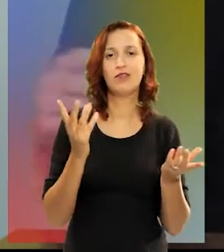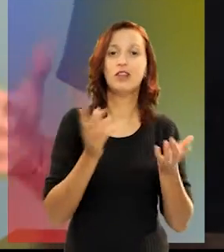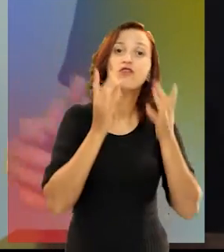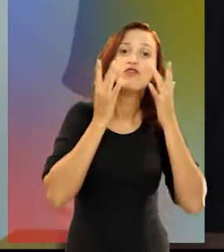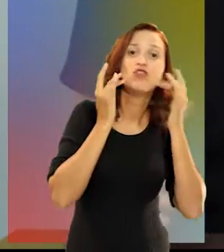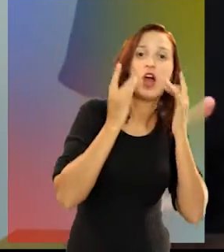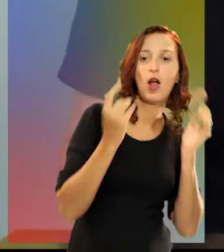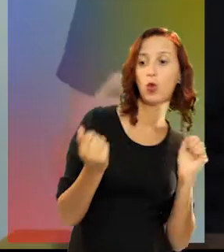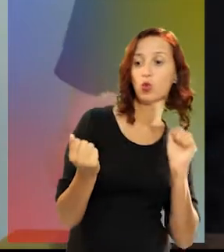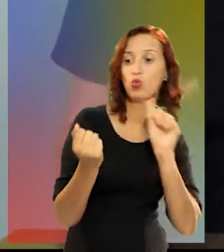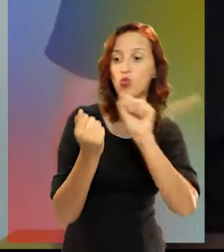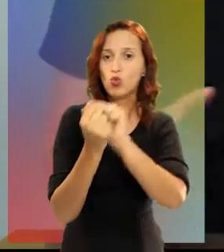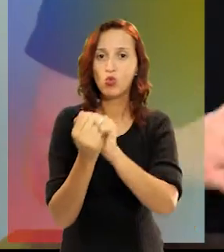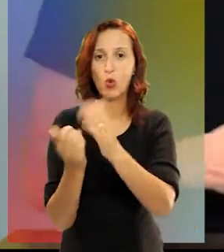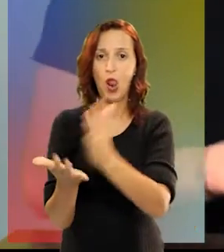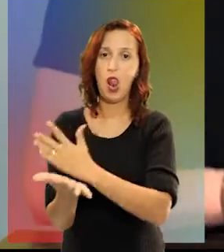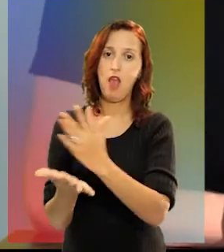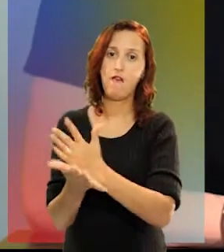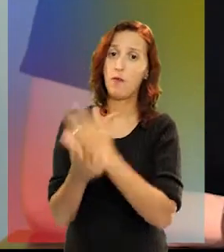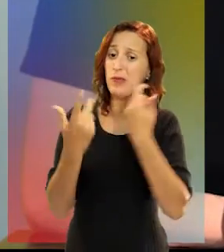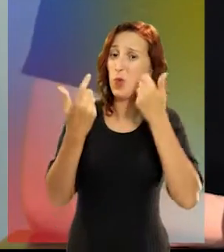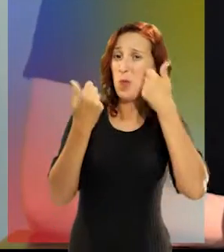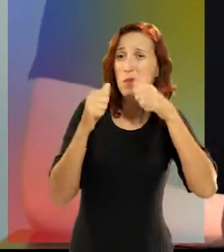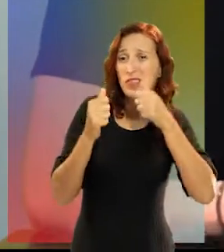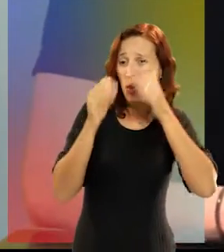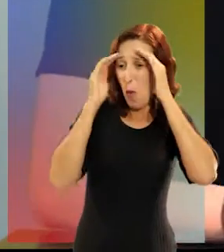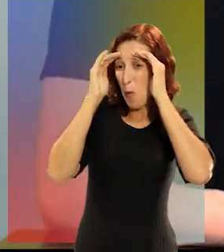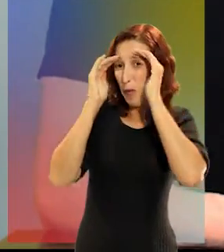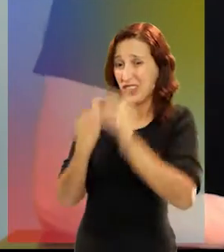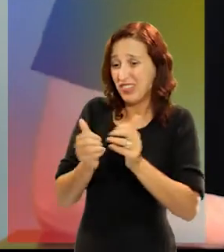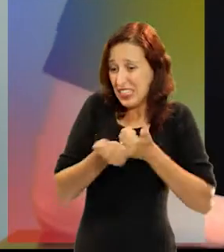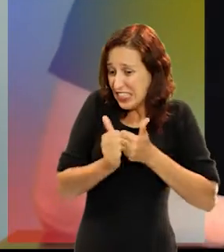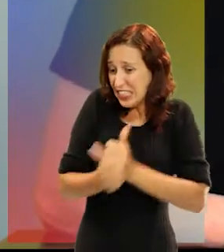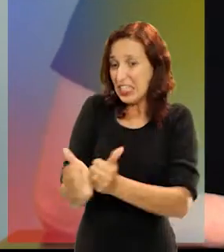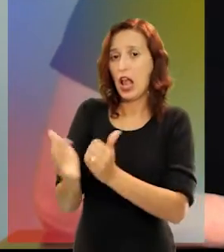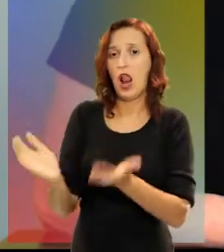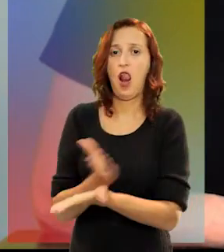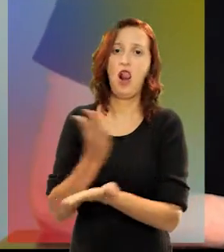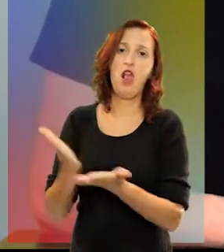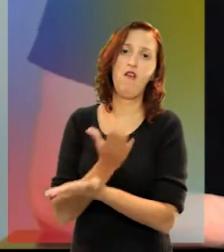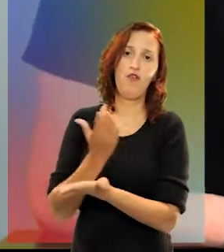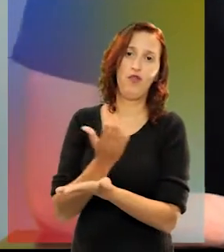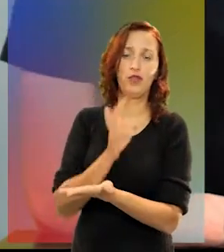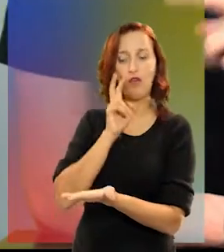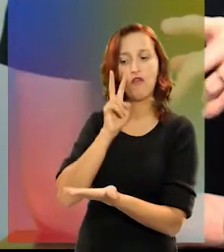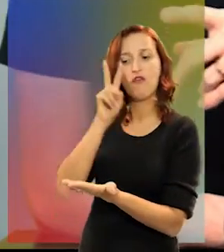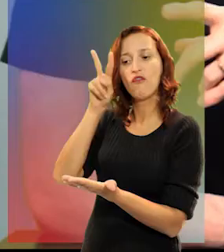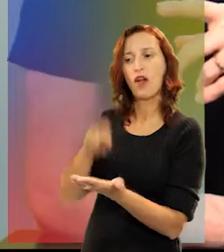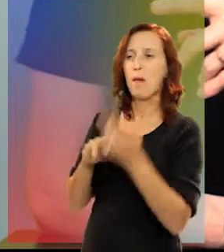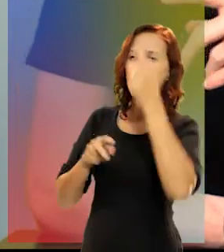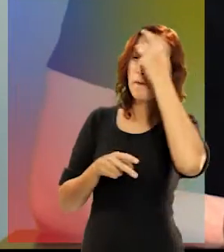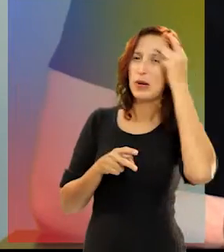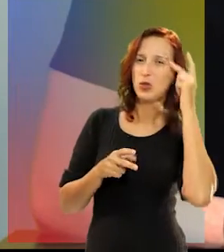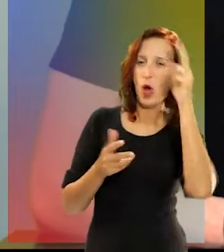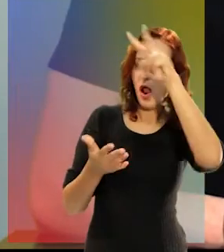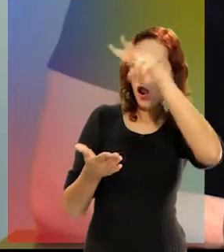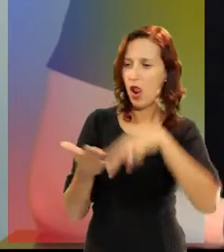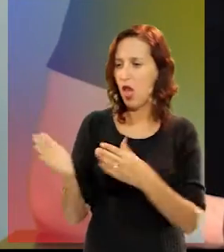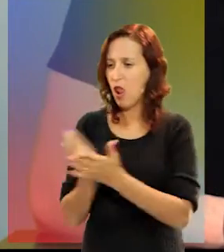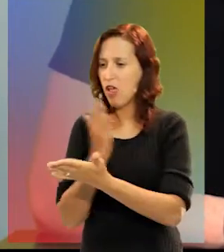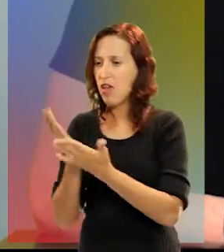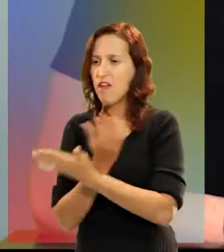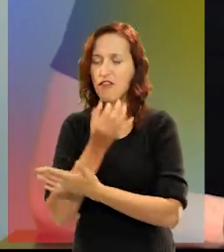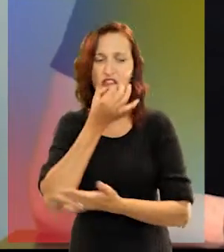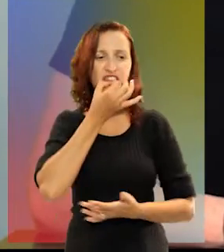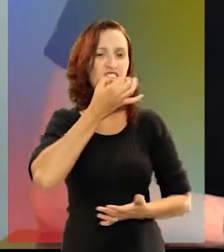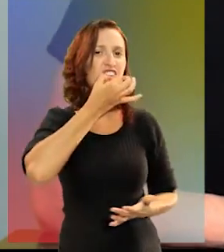literatura. Não nos interessa ficar respeitando as obras. Então, é muito difícil quando a gente vê análises de pessoas que estão fazendo